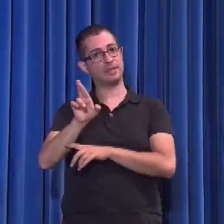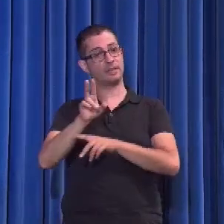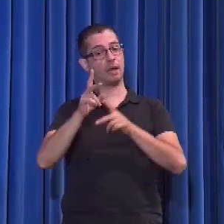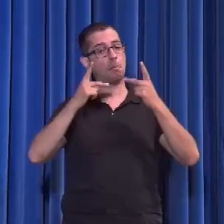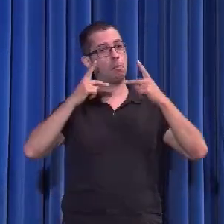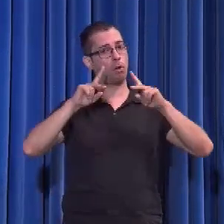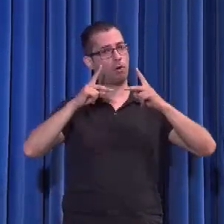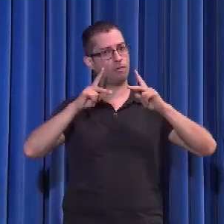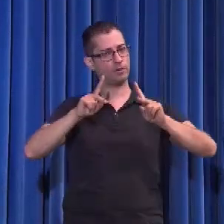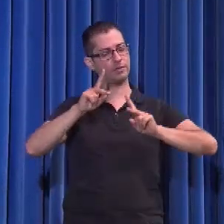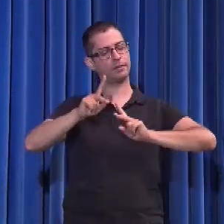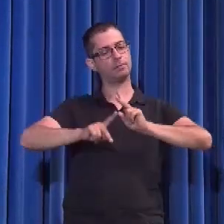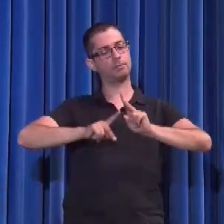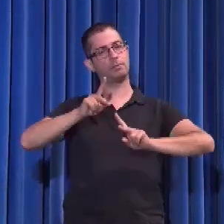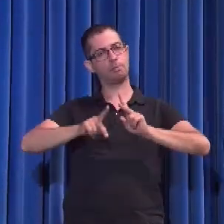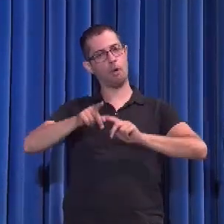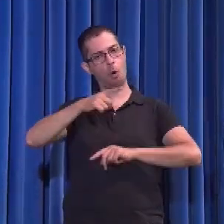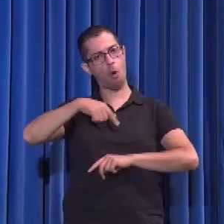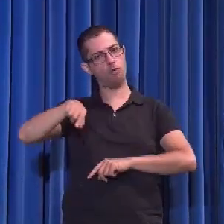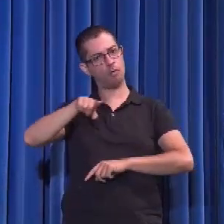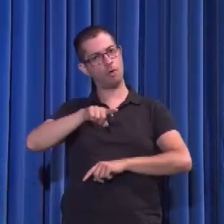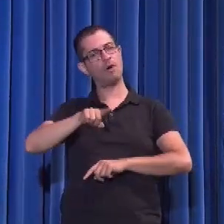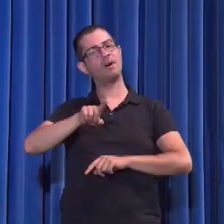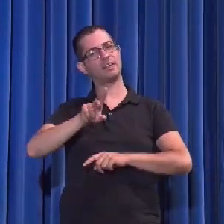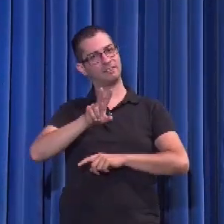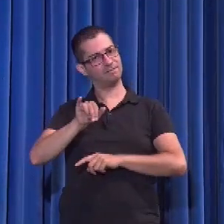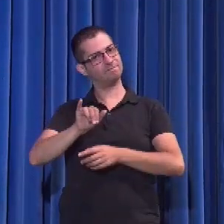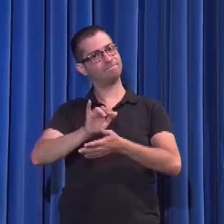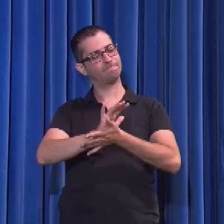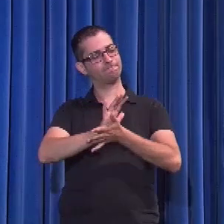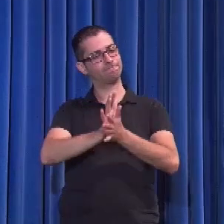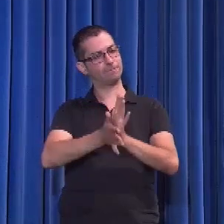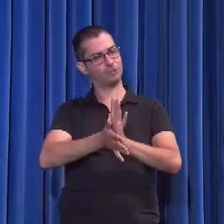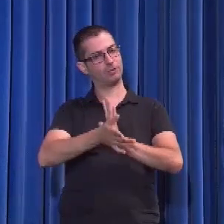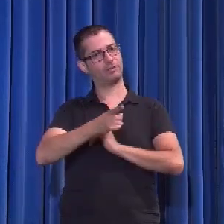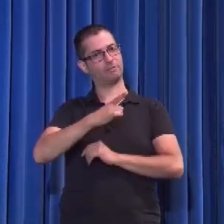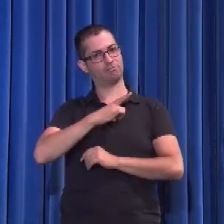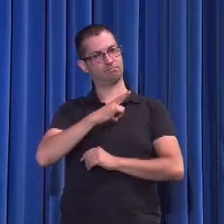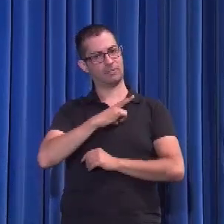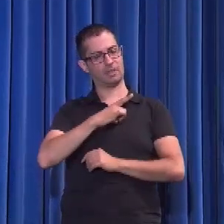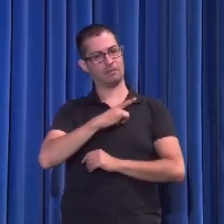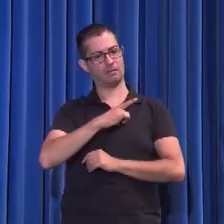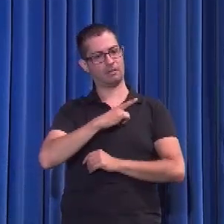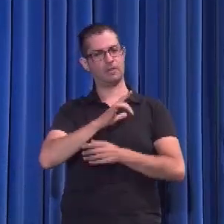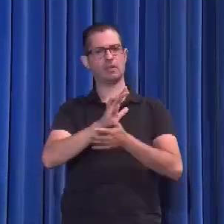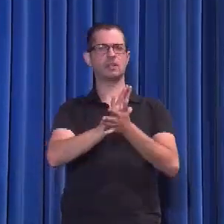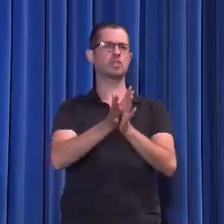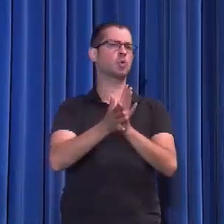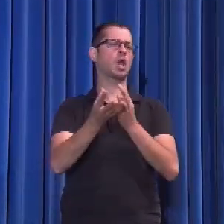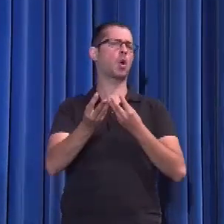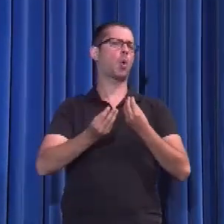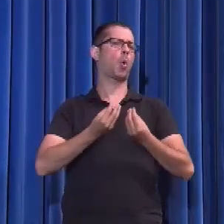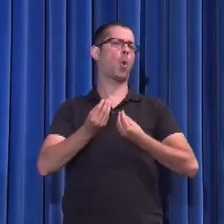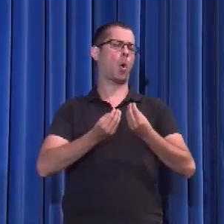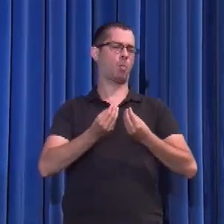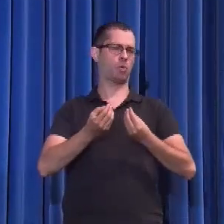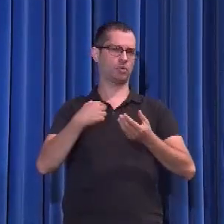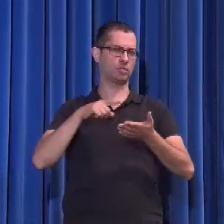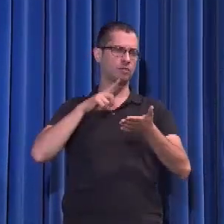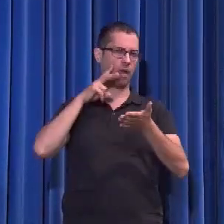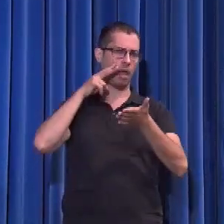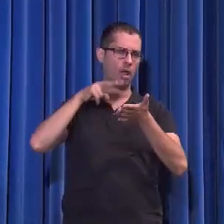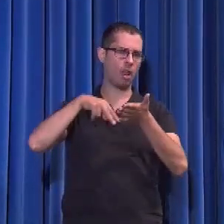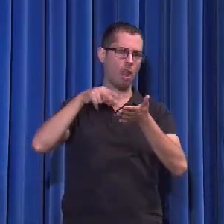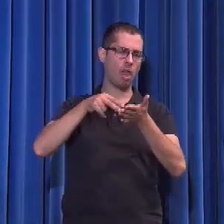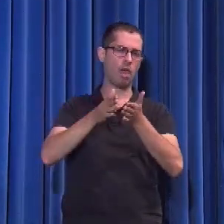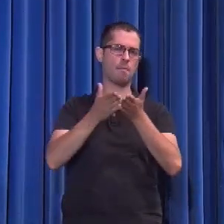estava próximo de ser destruído. Destruído como? Nós vamos ver isso aqui na palavra de Deus.